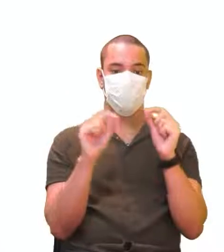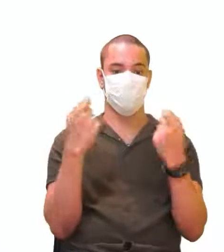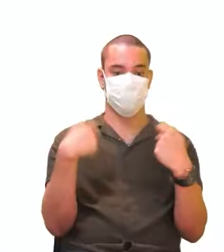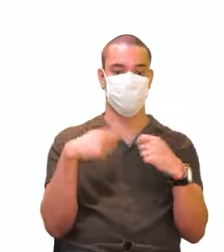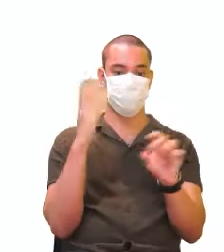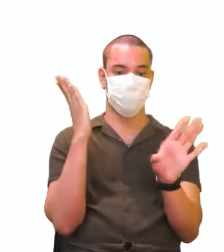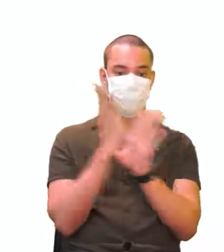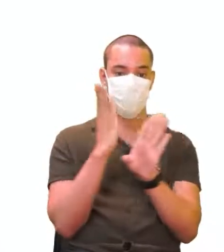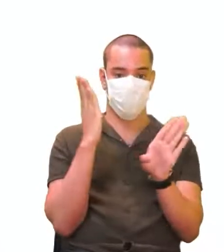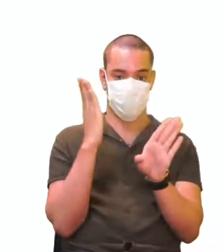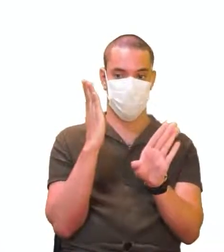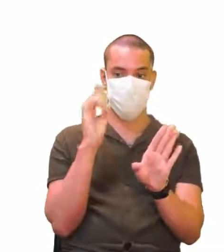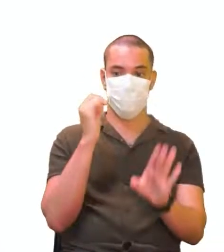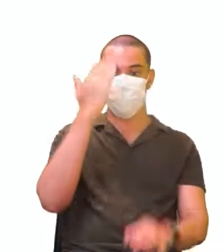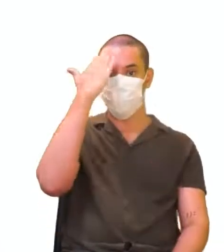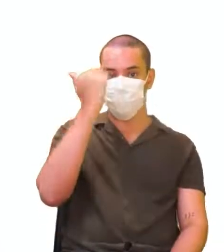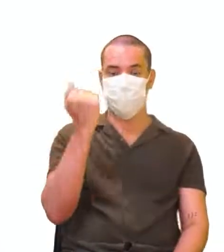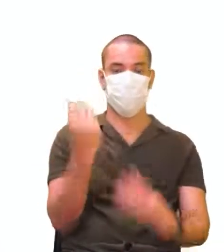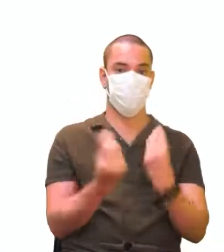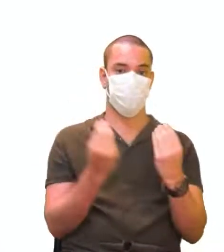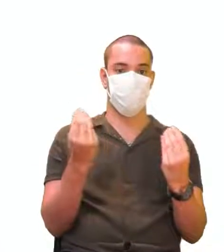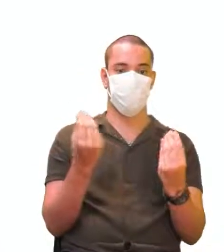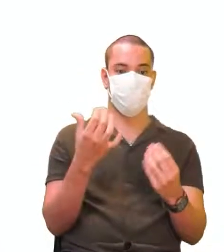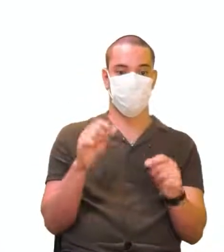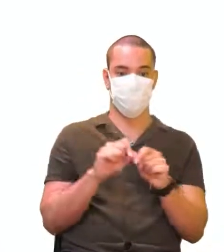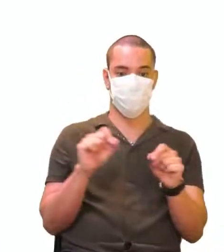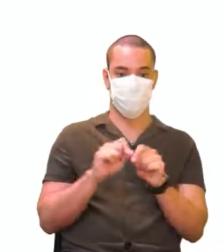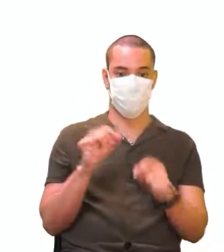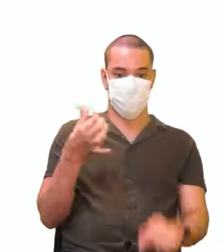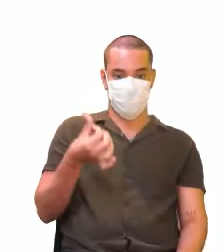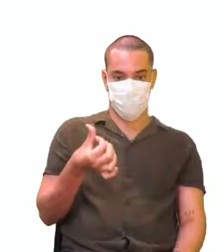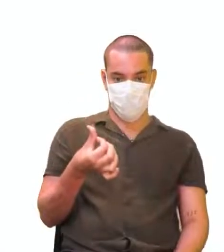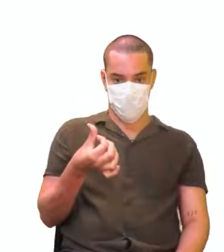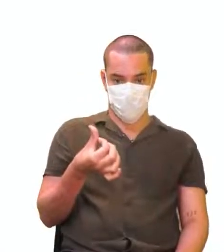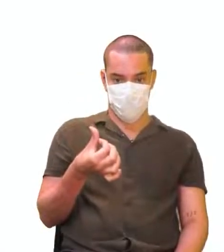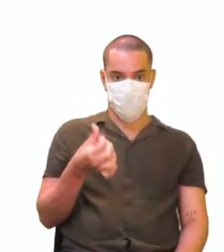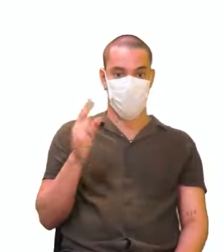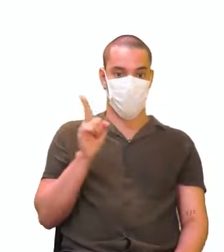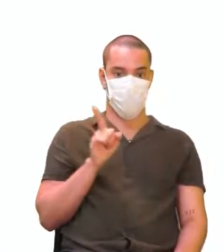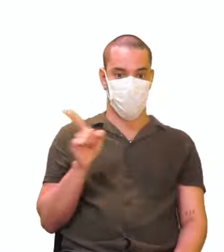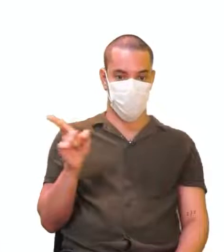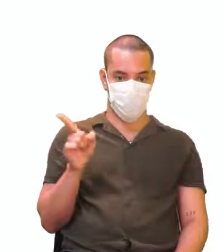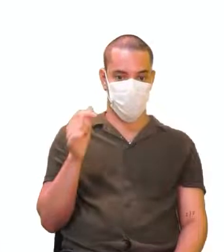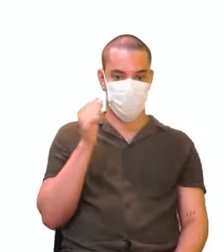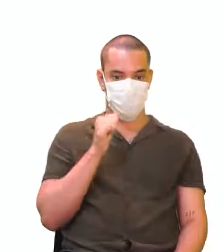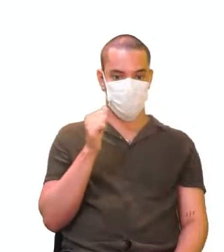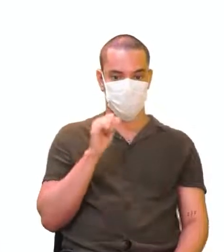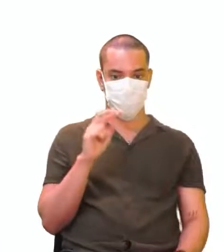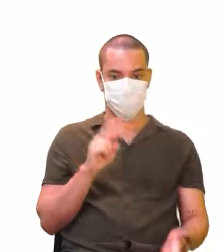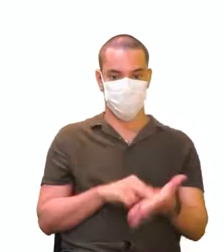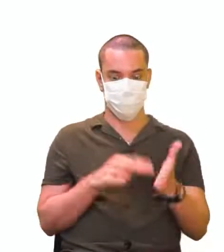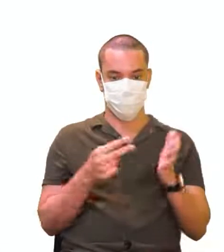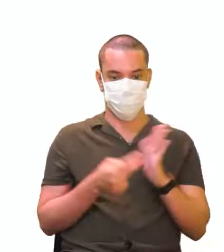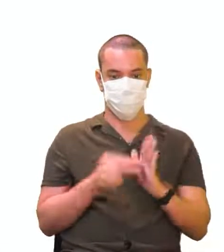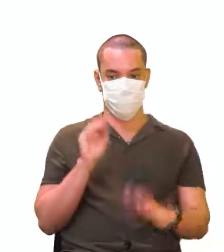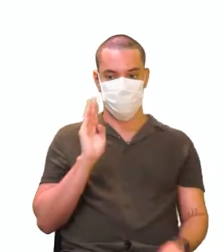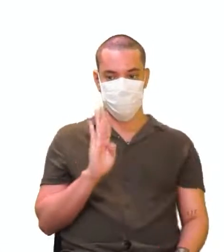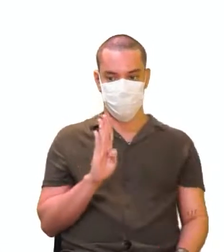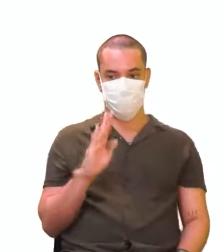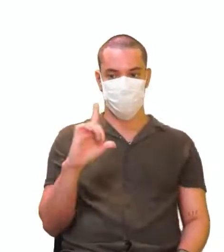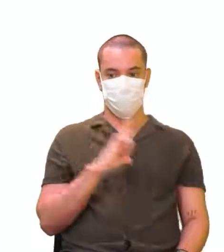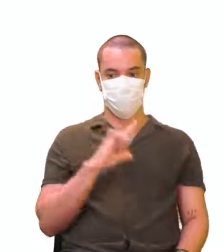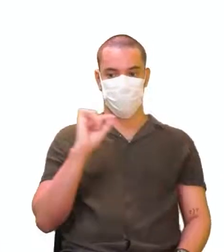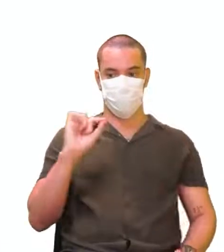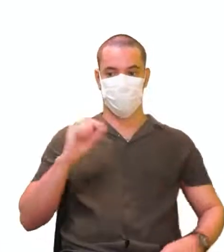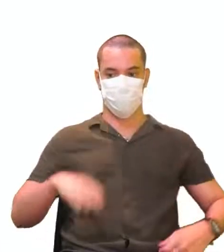preciso descobrir para poder saber esse indivíduo 6. Esse filho, essa menina, sendo B, ela